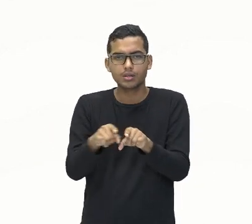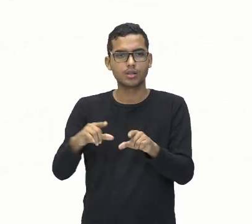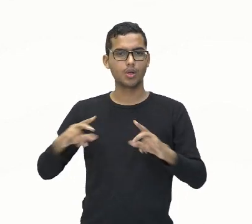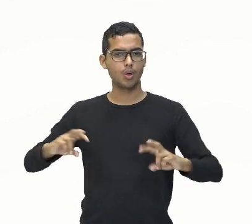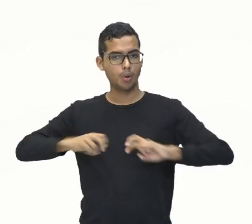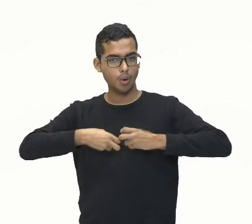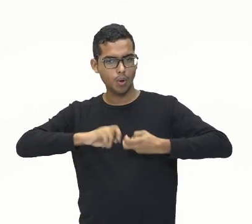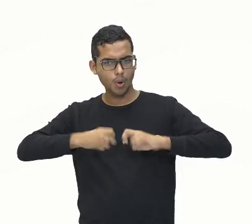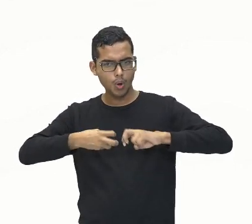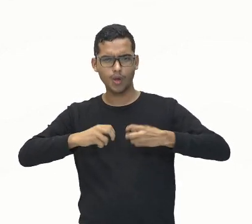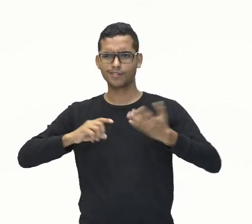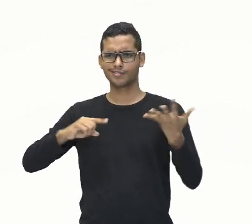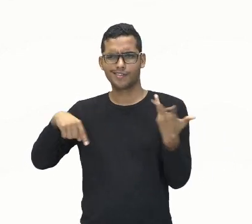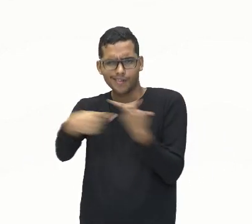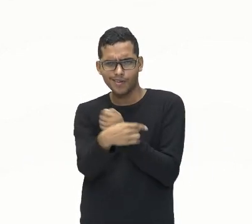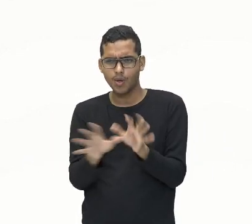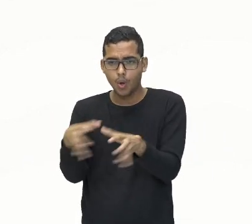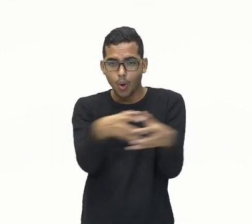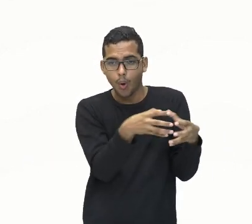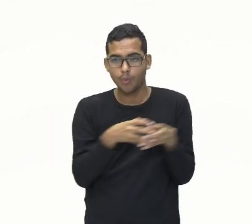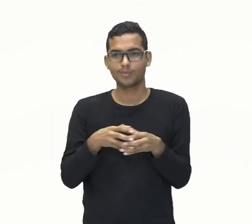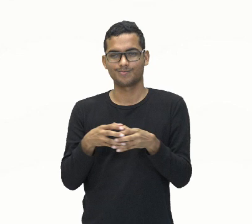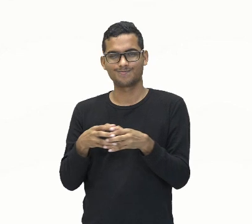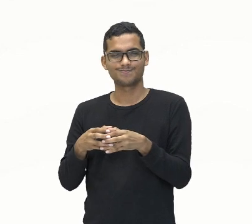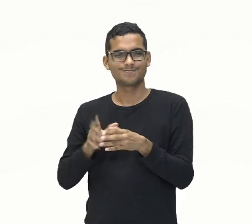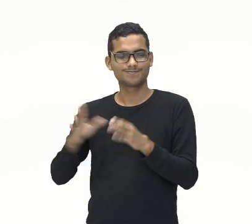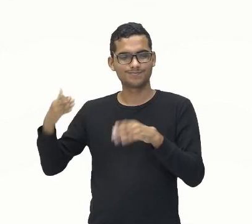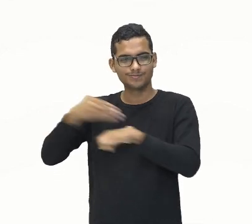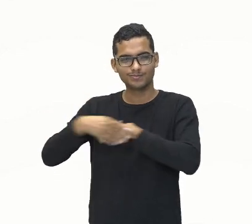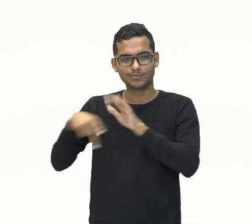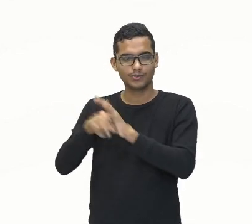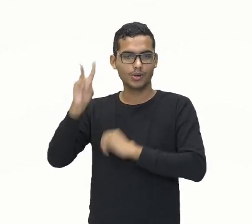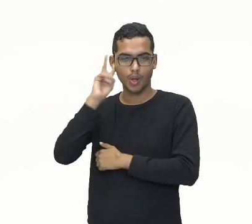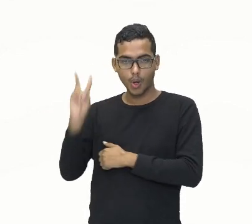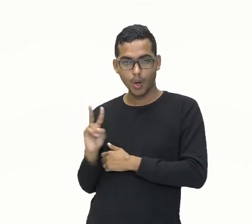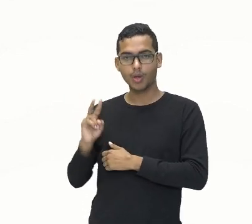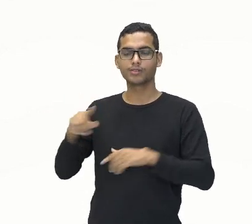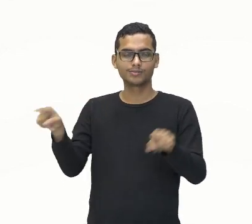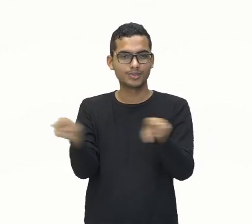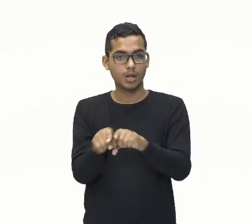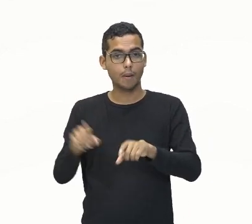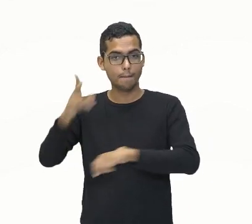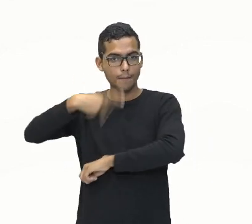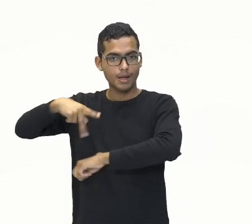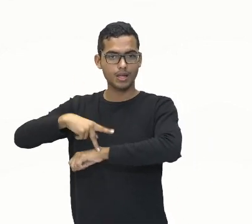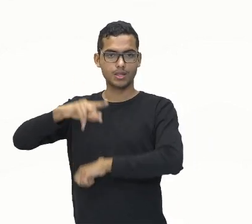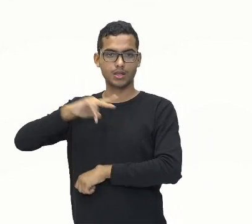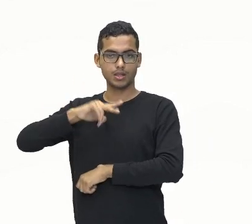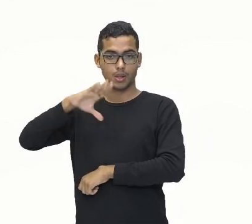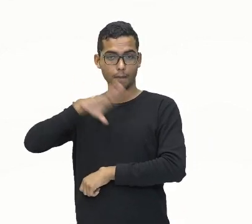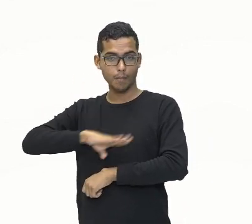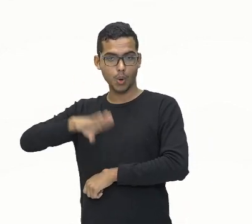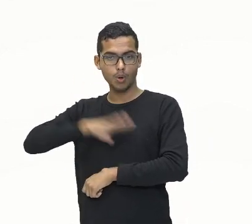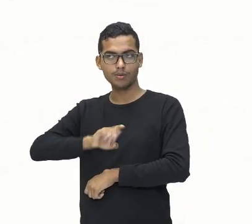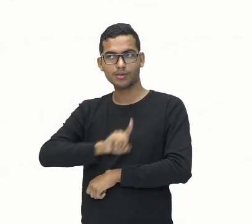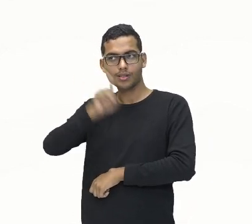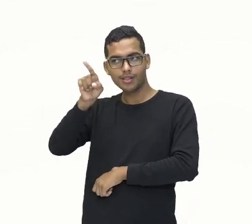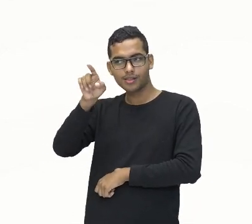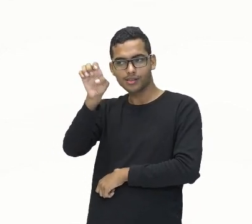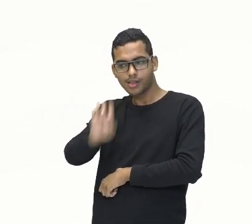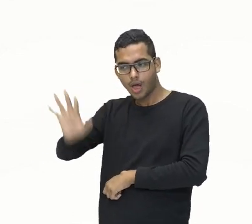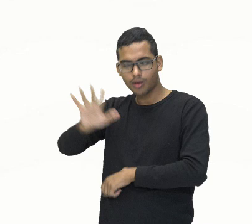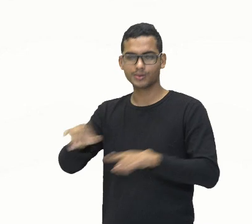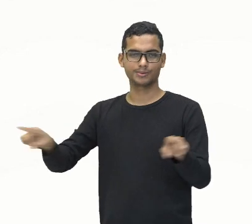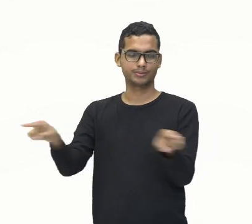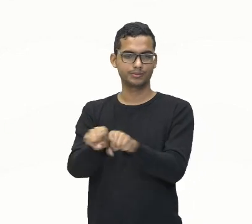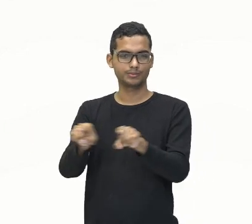dos grupos econômicos, dos blocos econômicos, né? Países de língua portuguesa, mas lá da área da Europa, veja